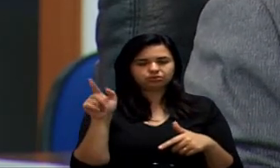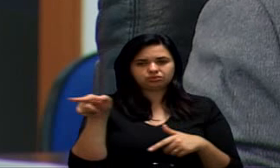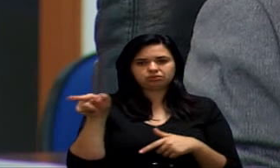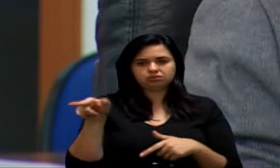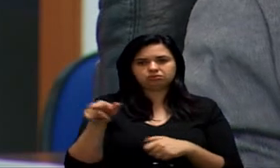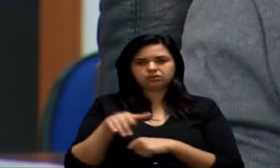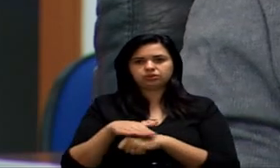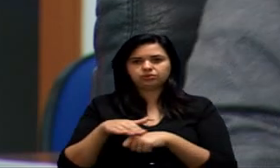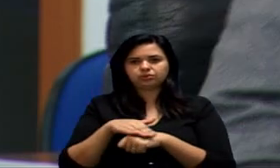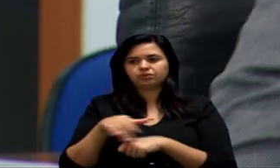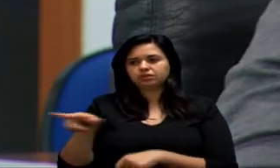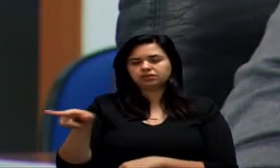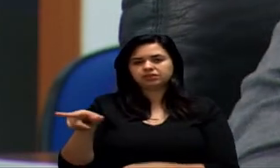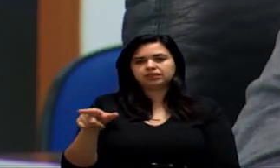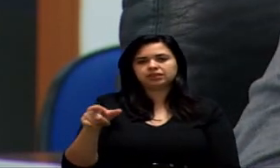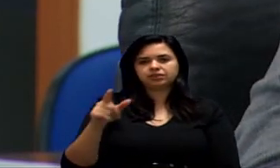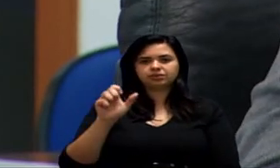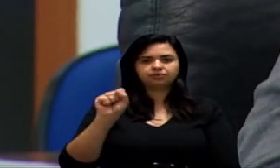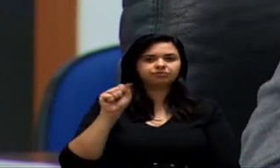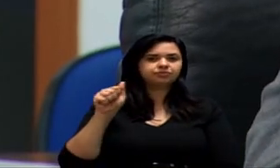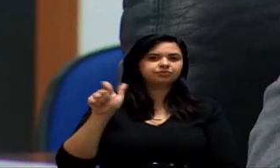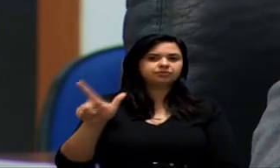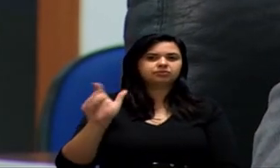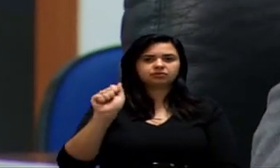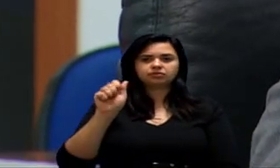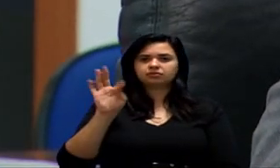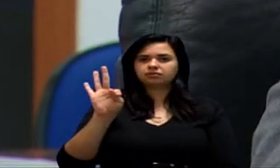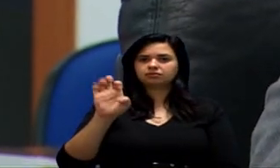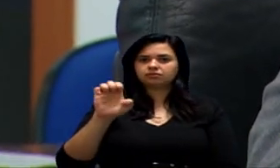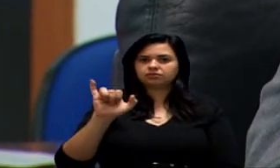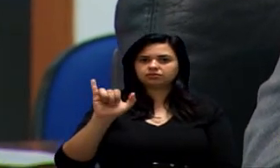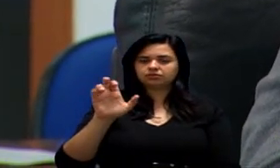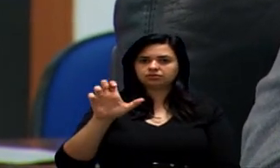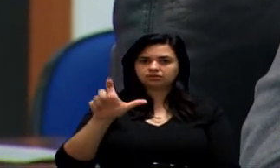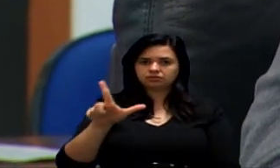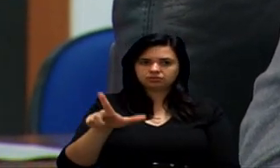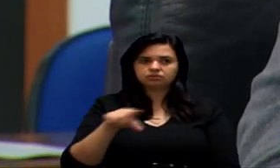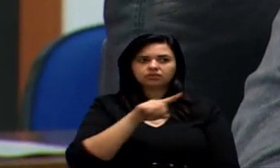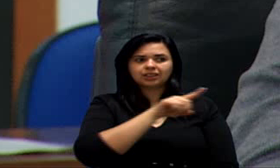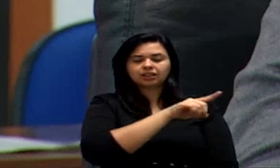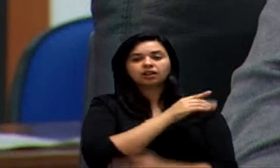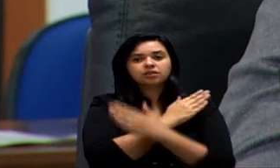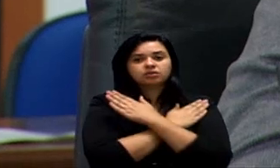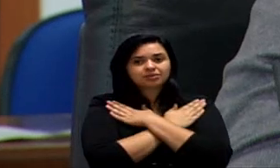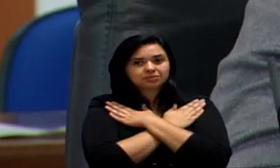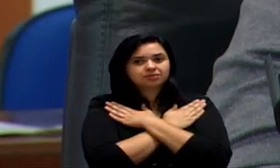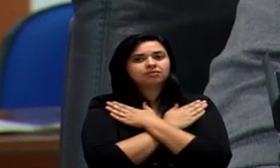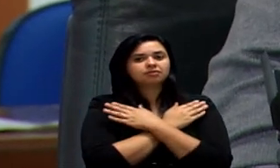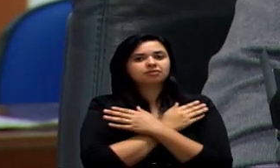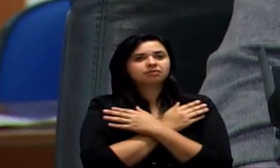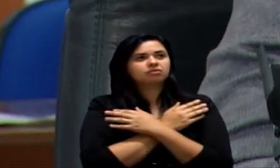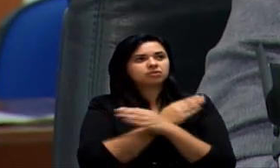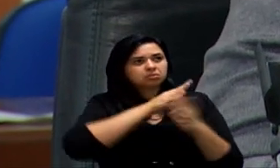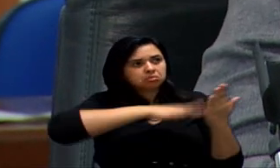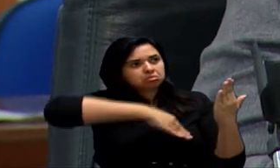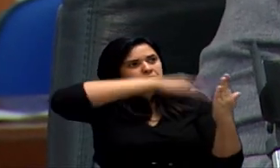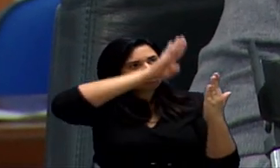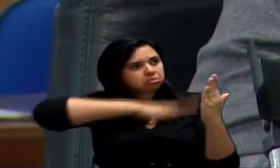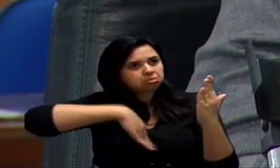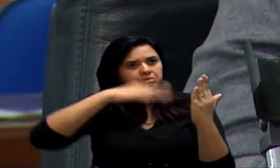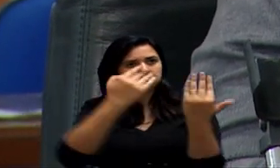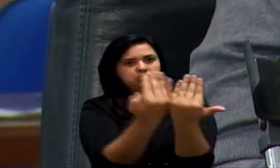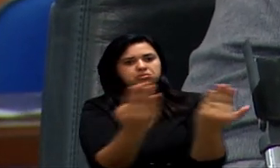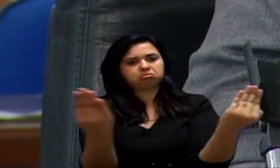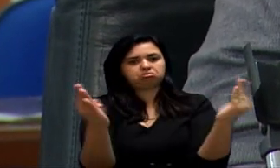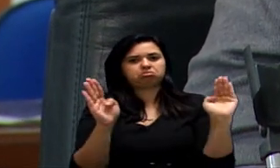é, nossos cemitérios realmente foi feito aí uma pintura nos muros, mas dentro está uma vergonha.